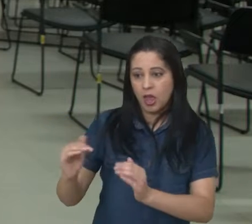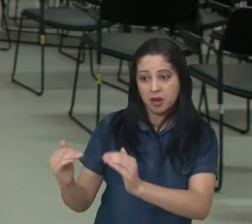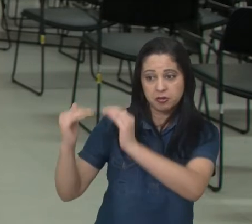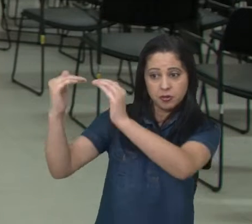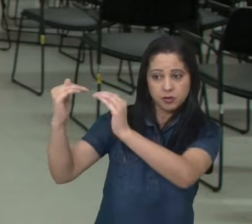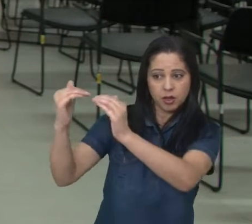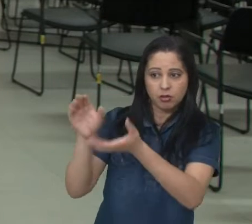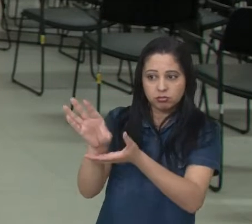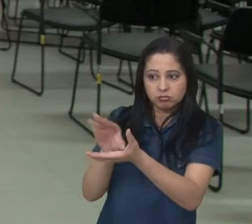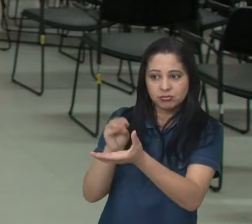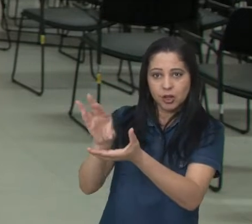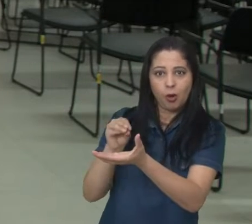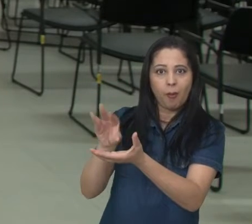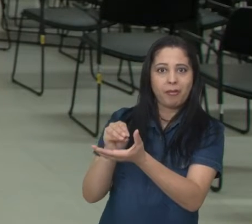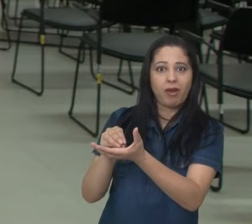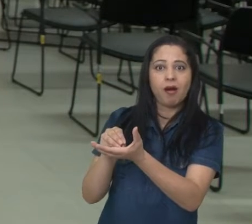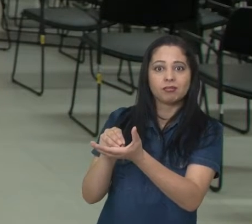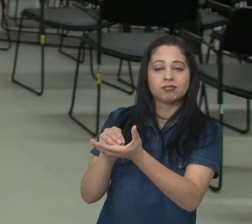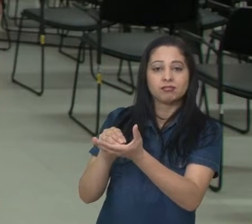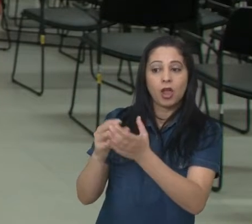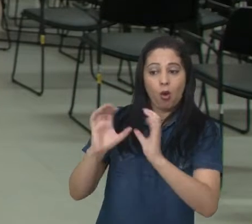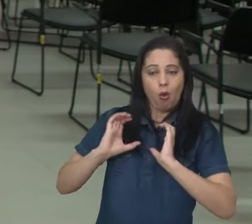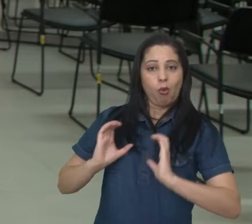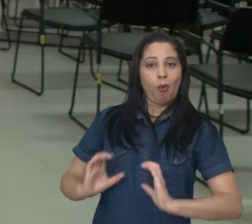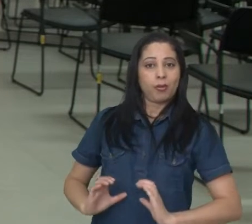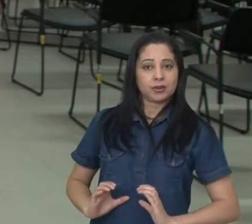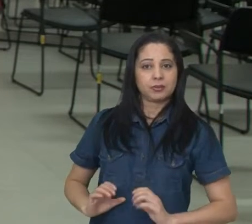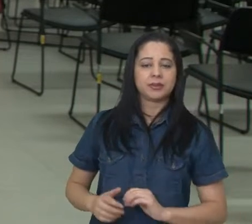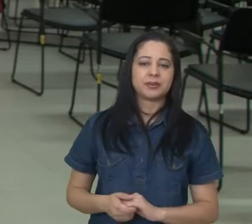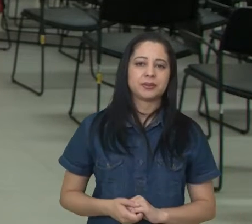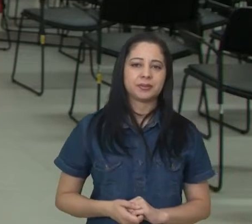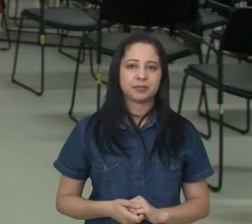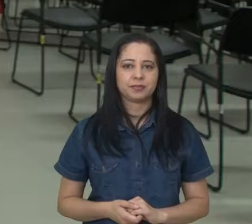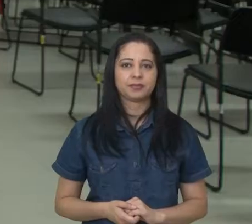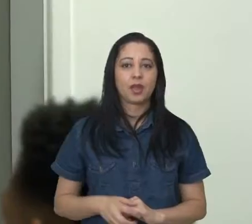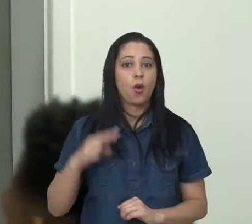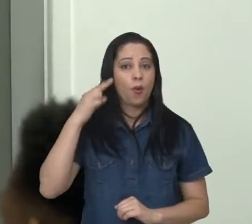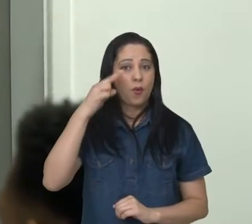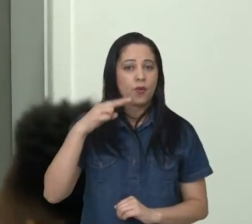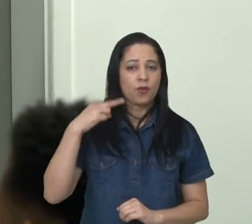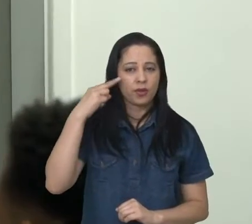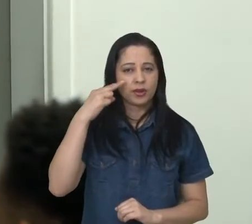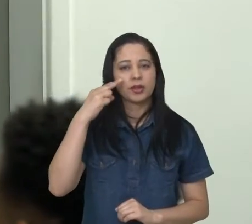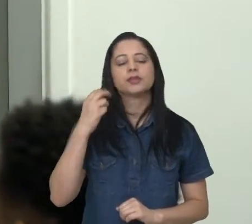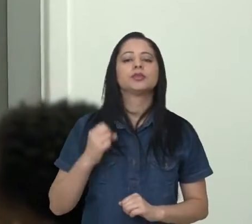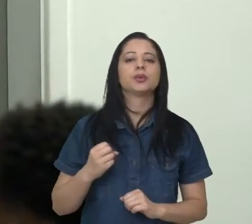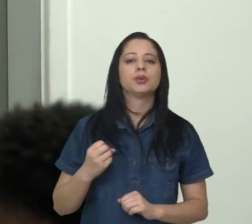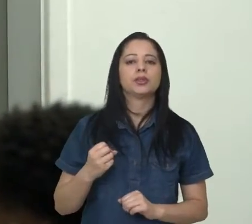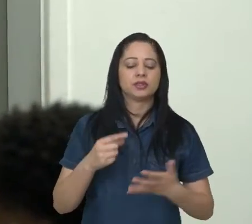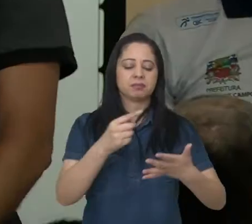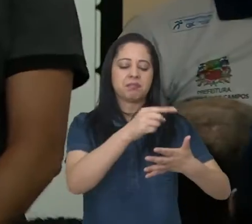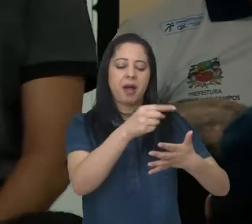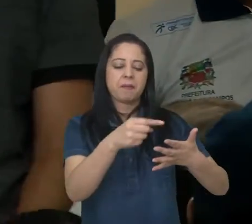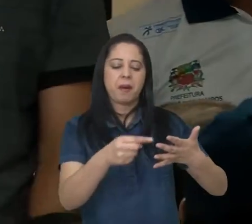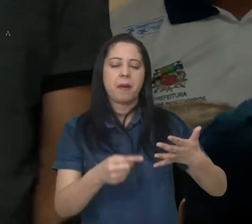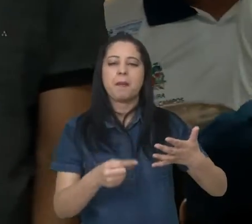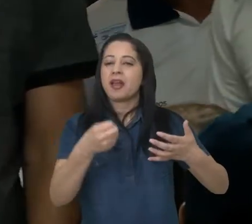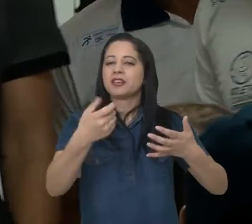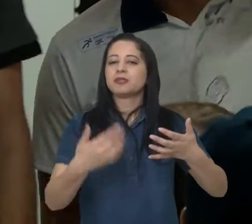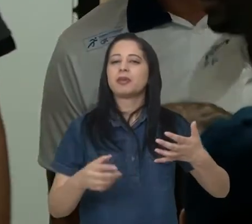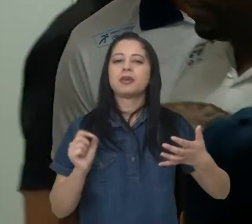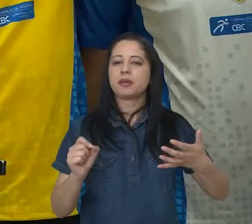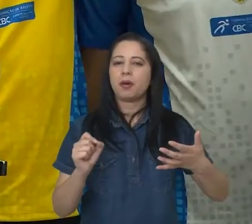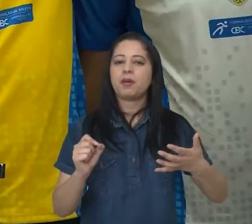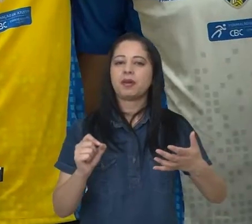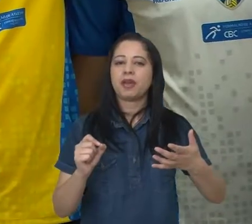velhos, né, nos mais experientes. Isso é muito importante para a nossa cidade. Para os vereadores que participaram da cerimônia,